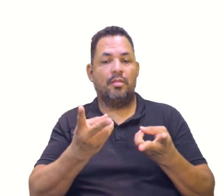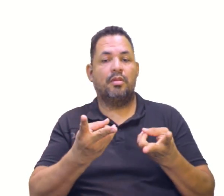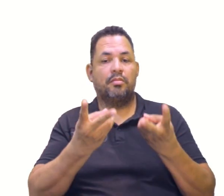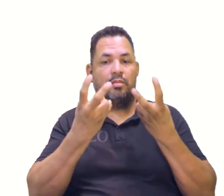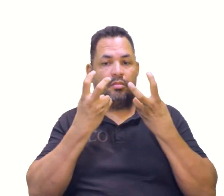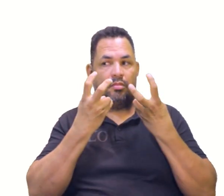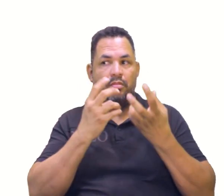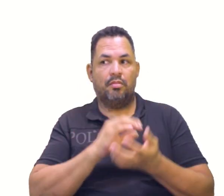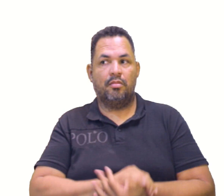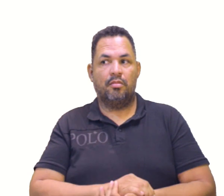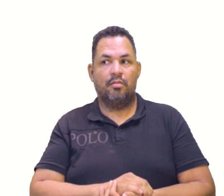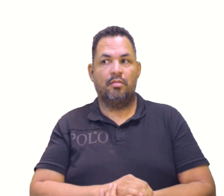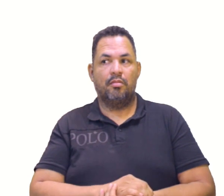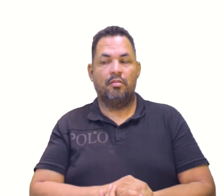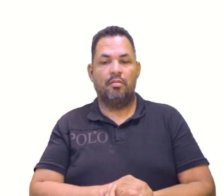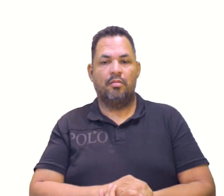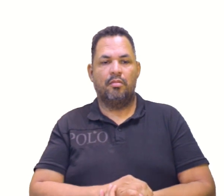inclinação?